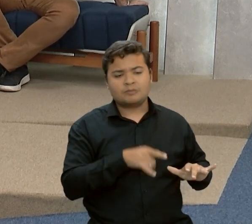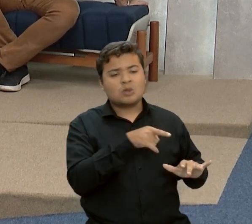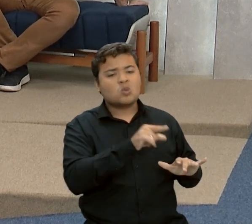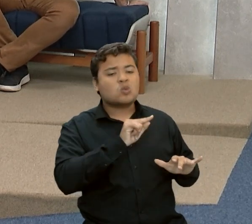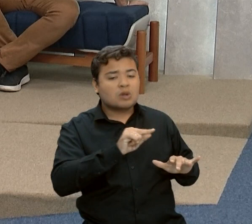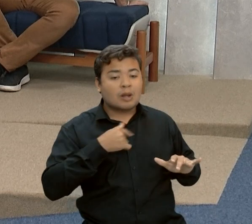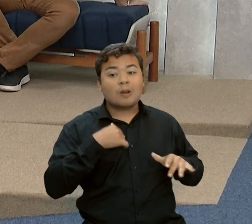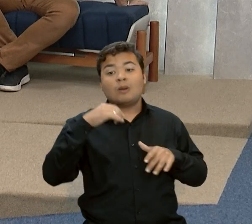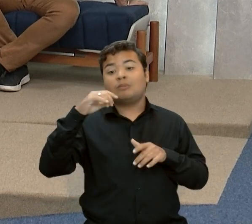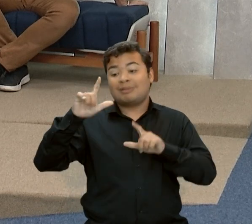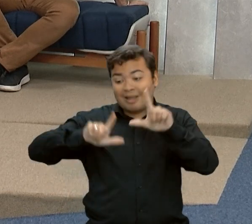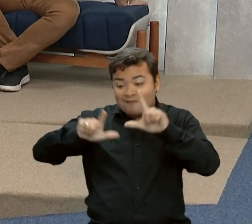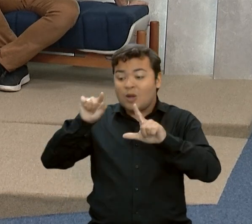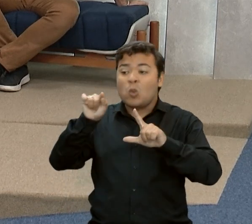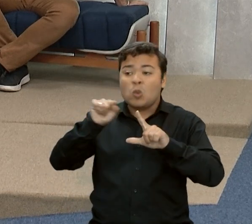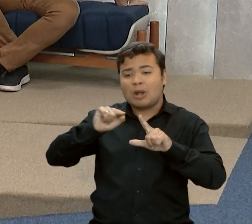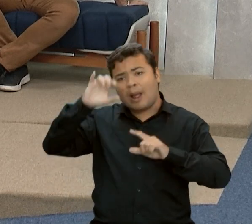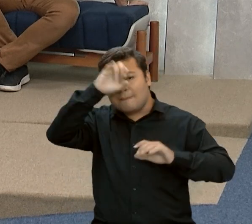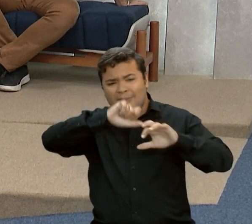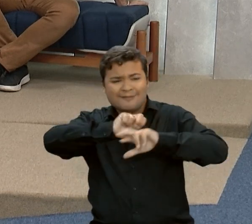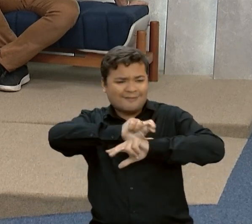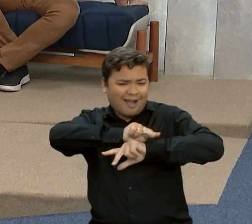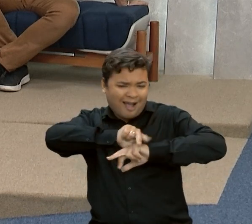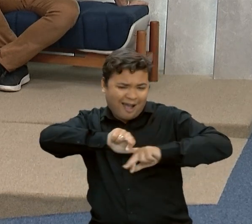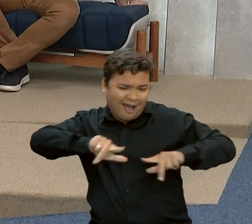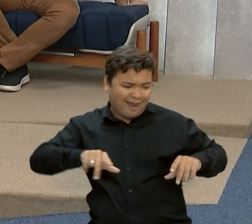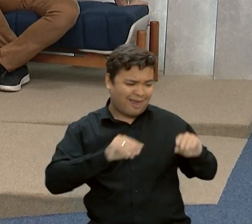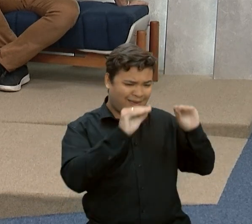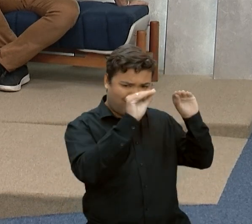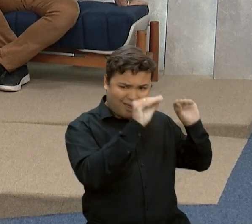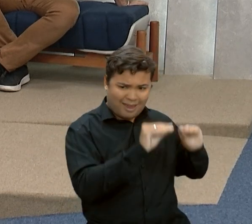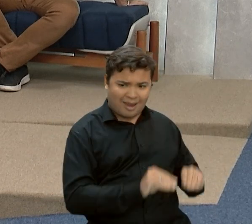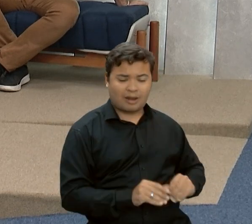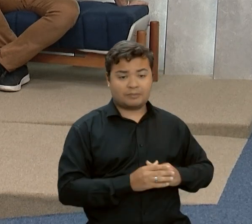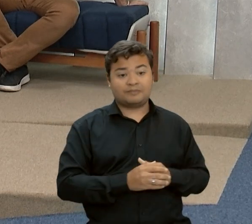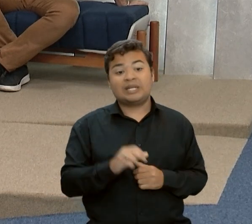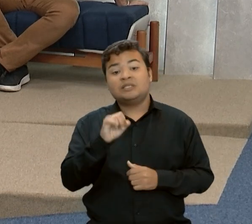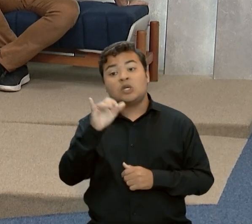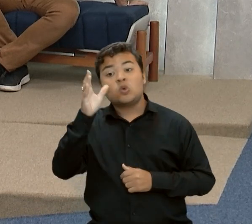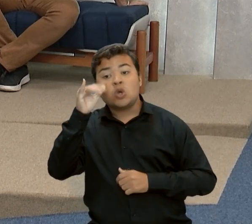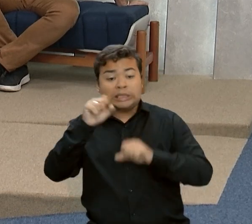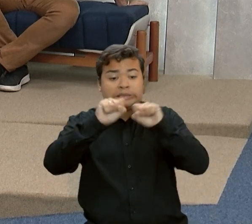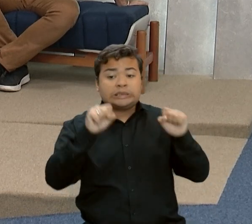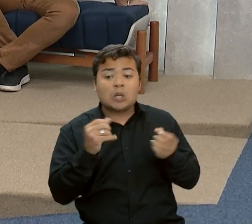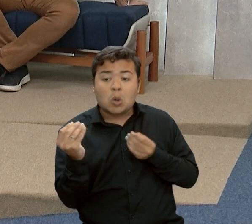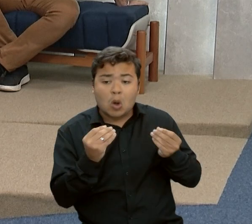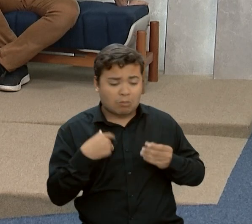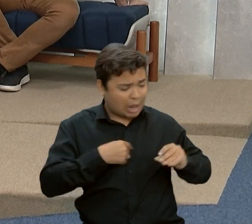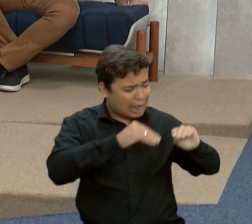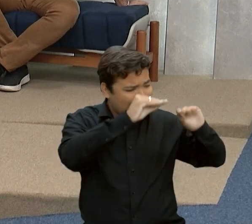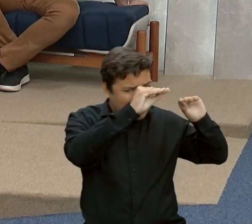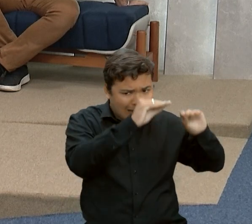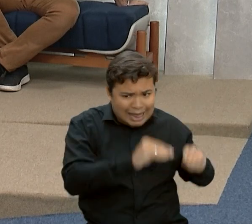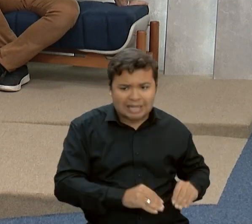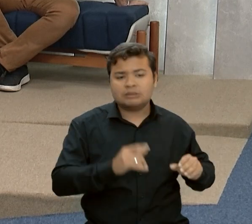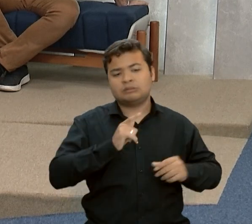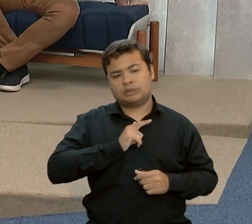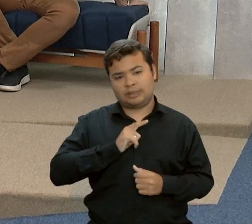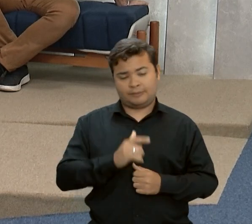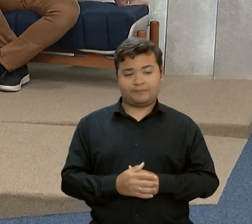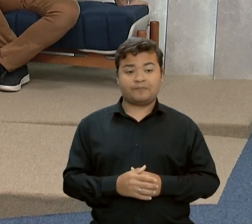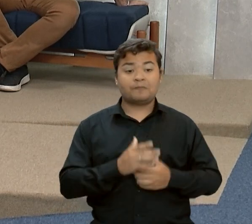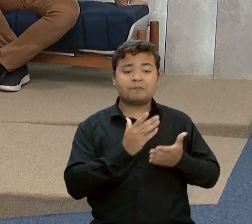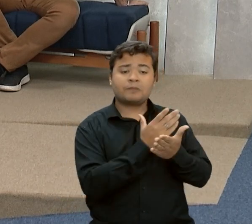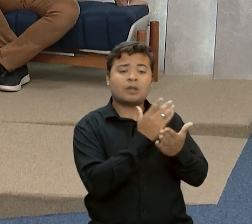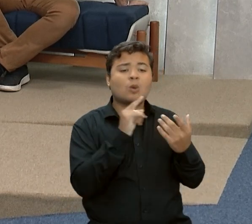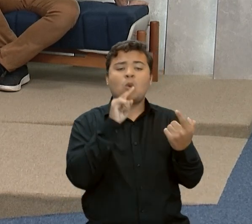tudo sobre televisão, e quem quiser começar a entender o sistema, está tudo aqui. Inclusive, o objetivo dele foi